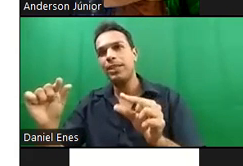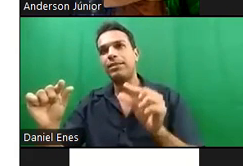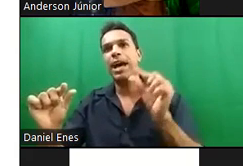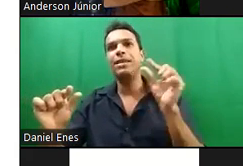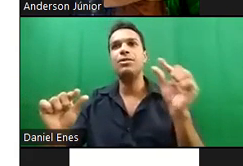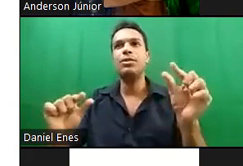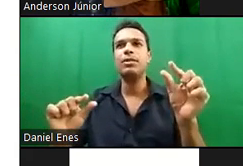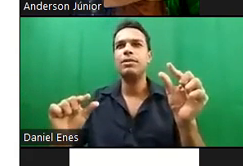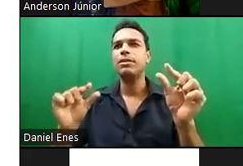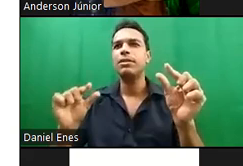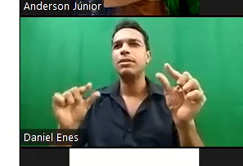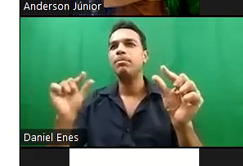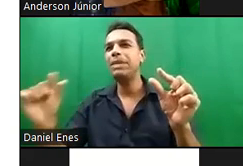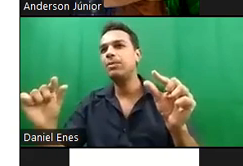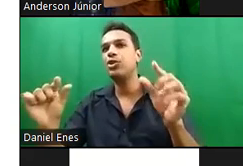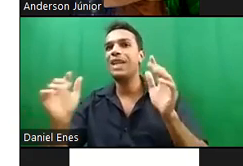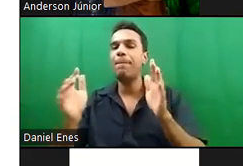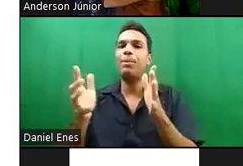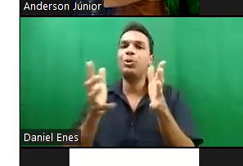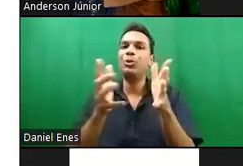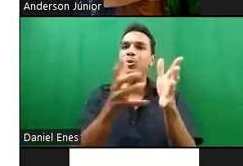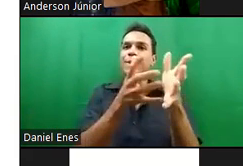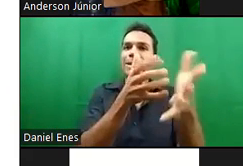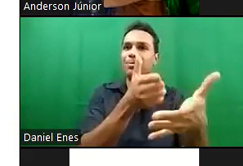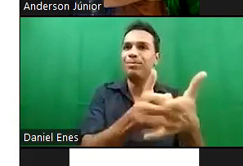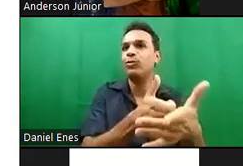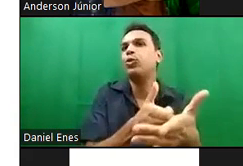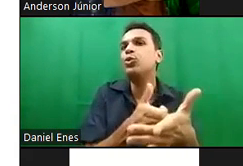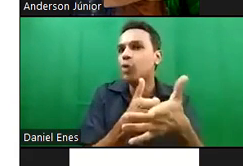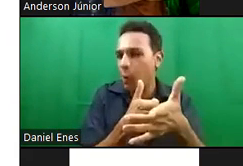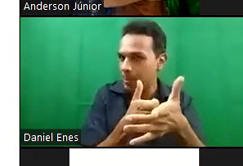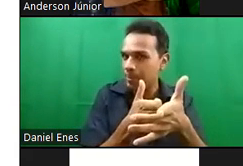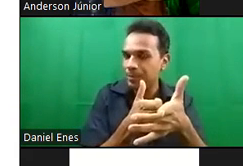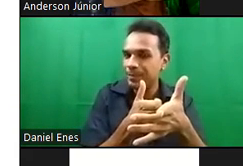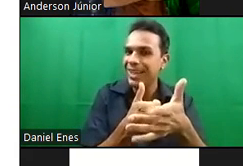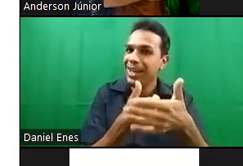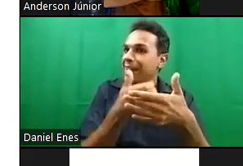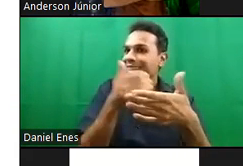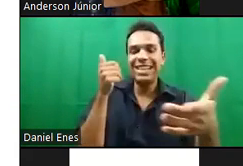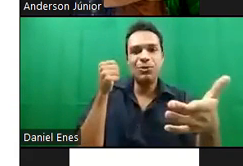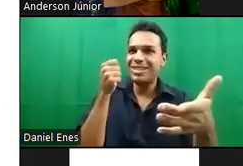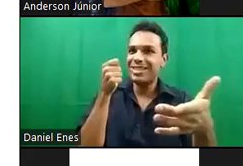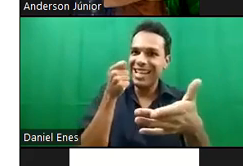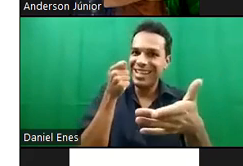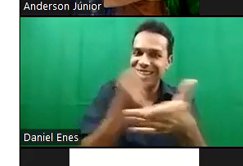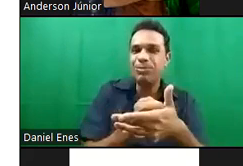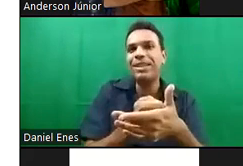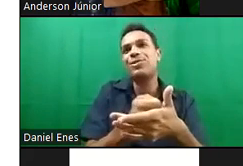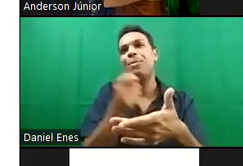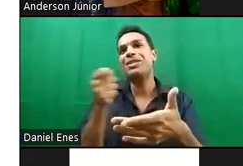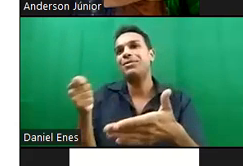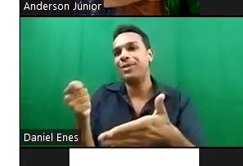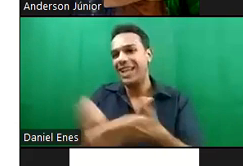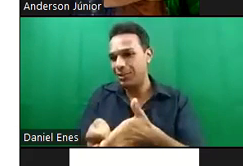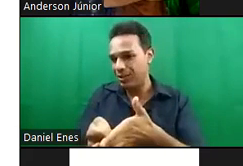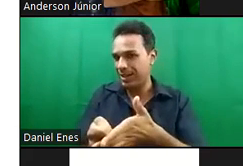com detalhes mínimos na produção do som. Na língua de sinais não tem som,